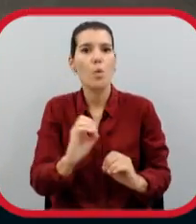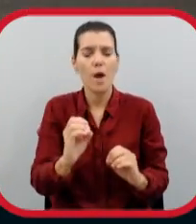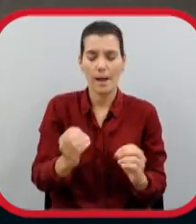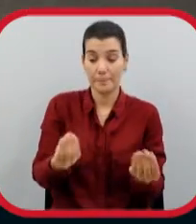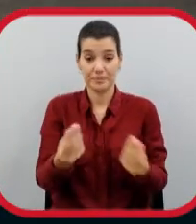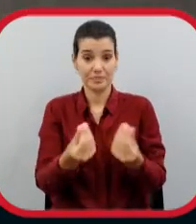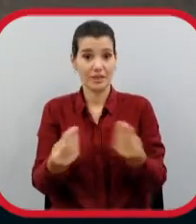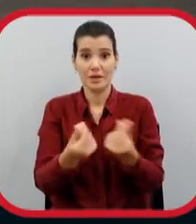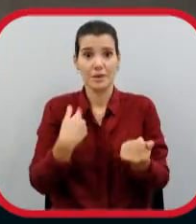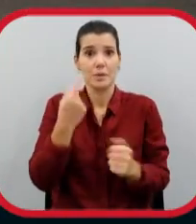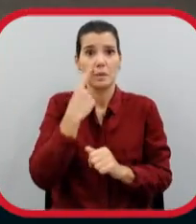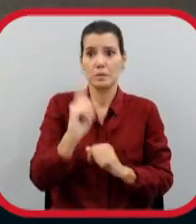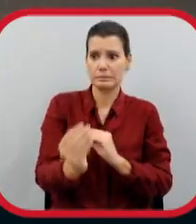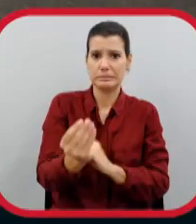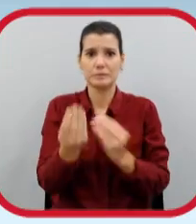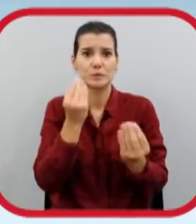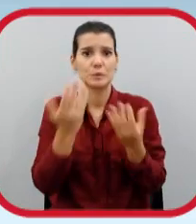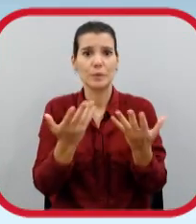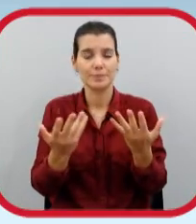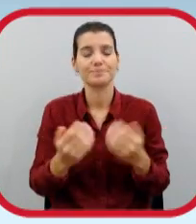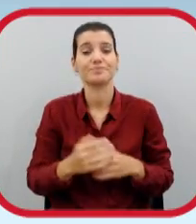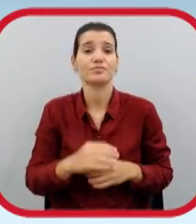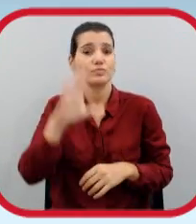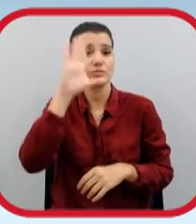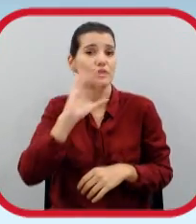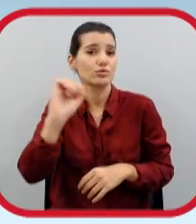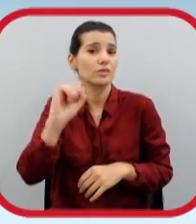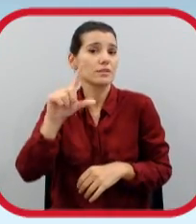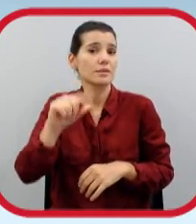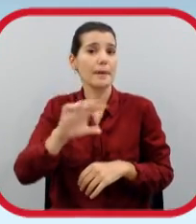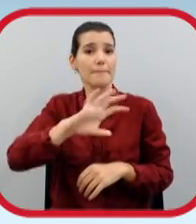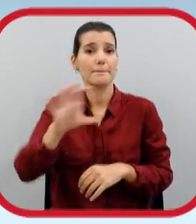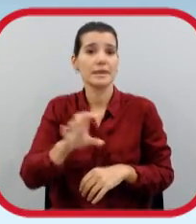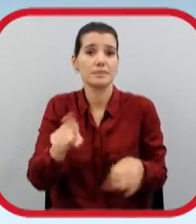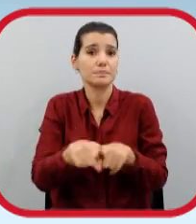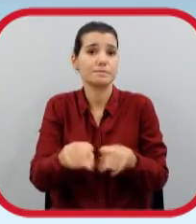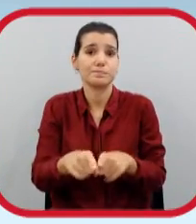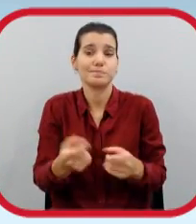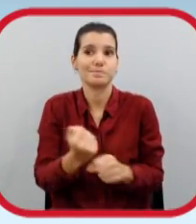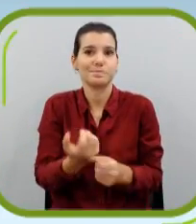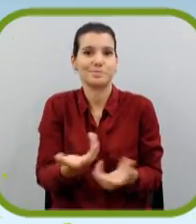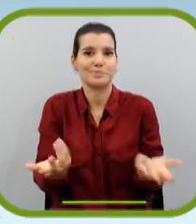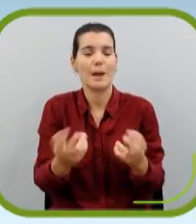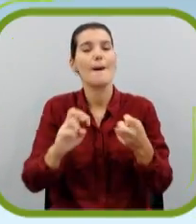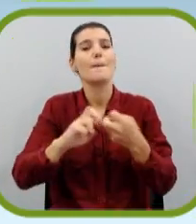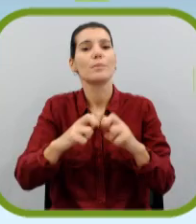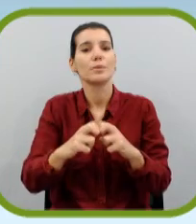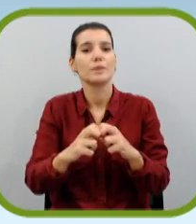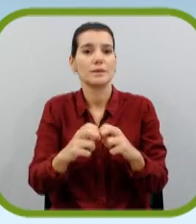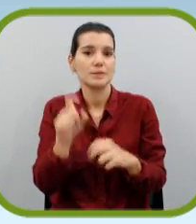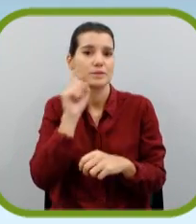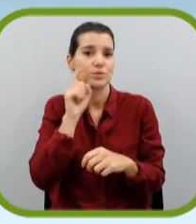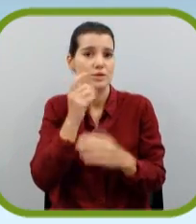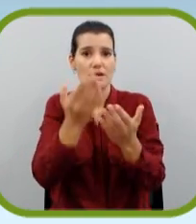pessoas não estão habituadas e não sabem lidar com ele. E os Estados também, e os países também. Portanto, os problemas